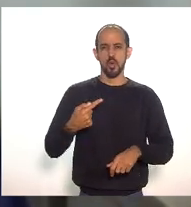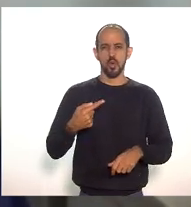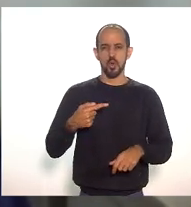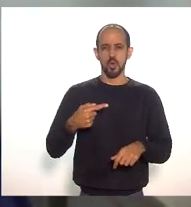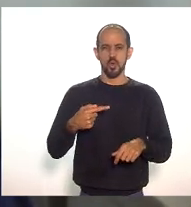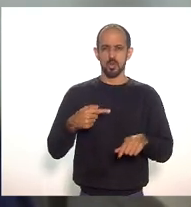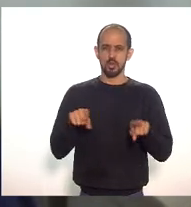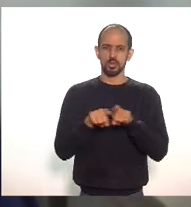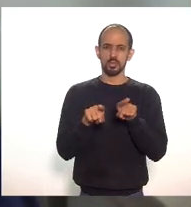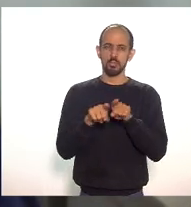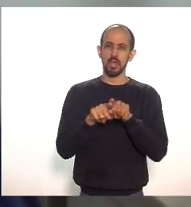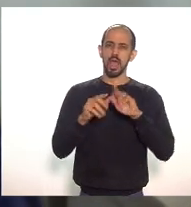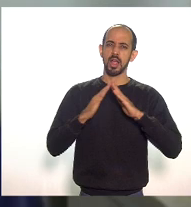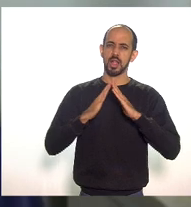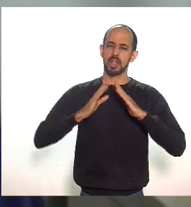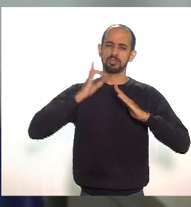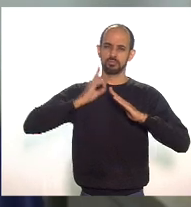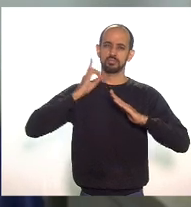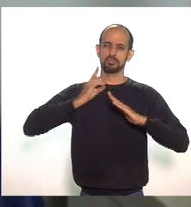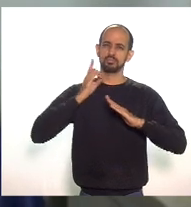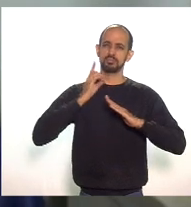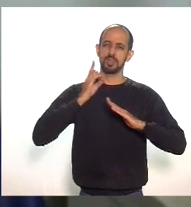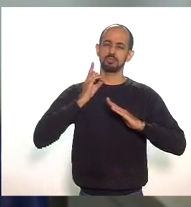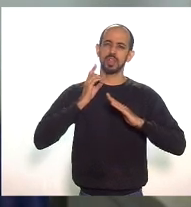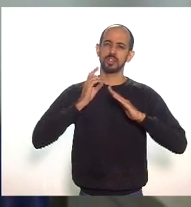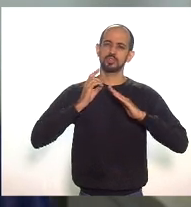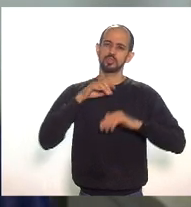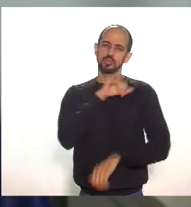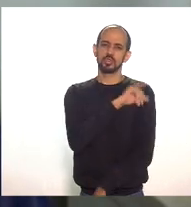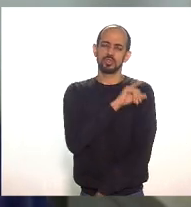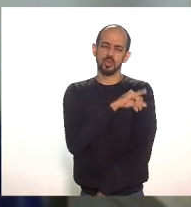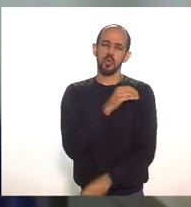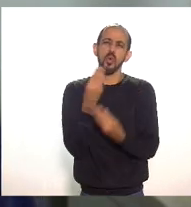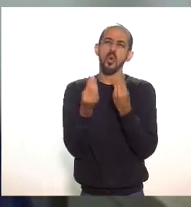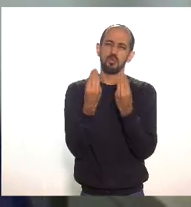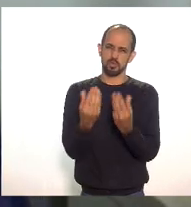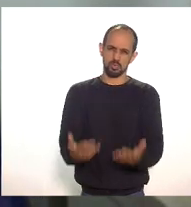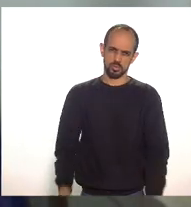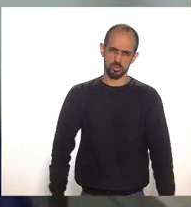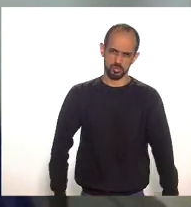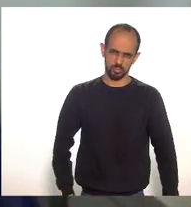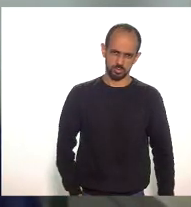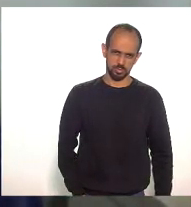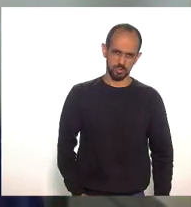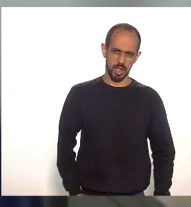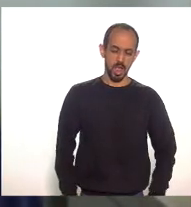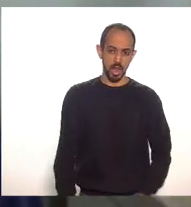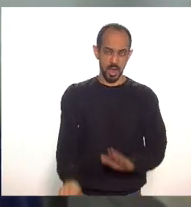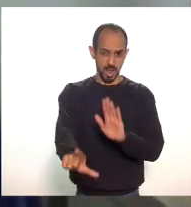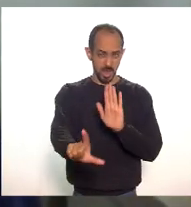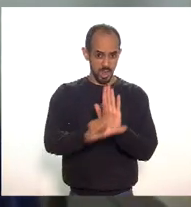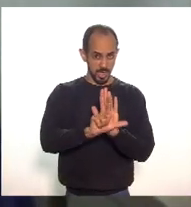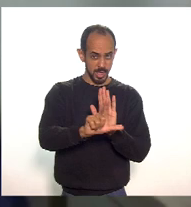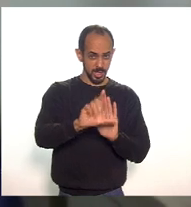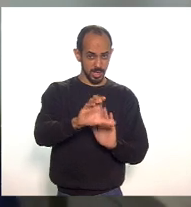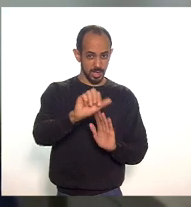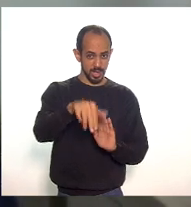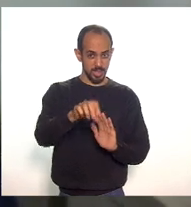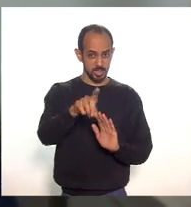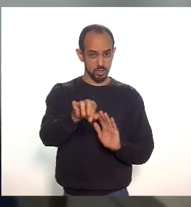e o e como a lei kandir